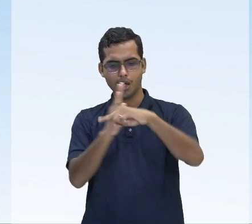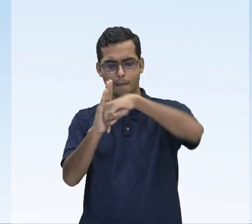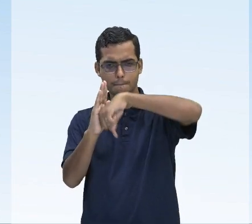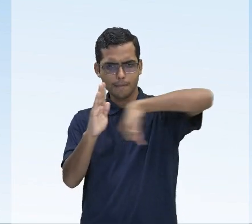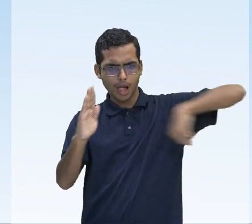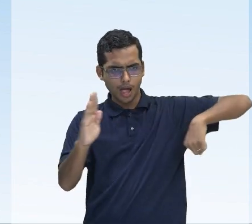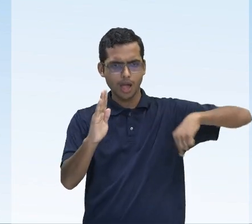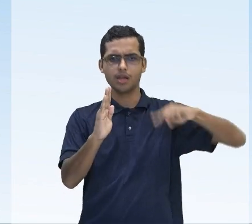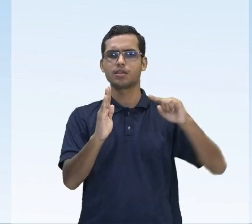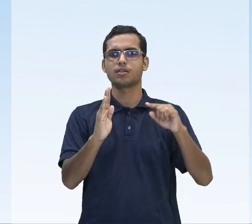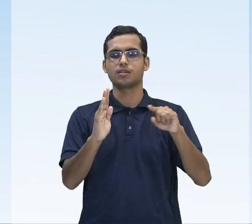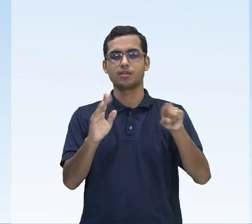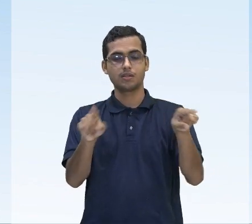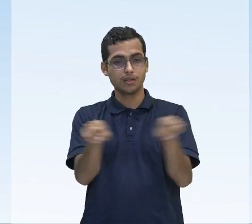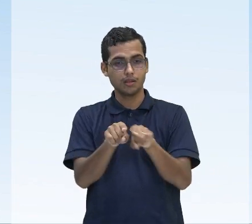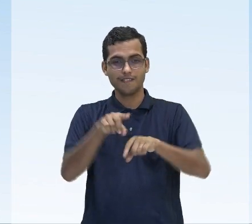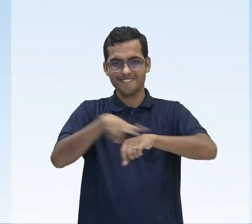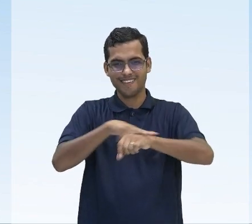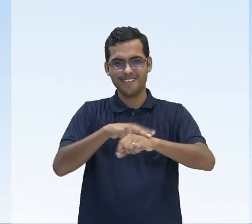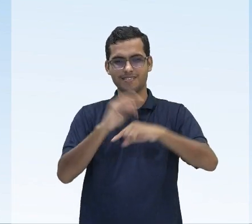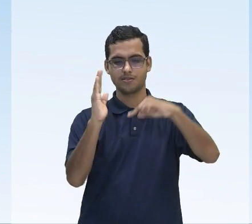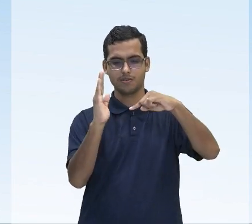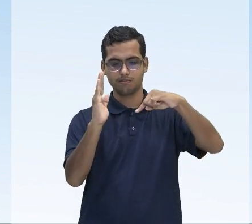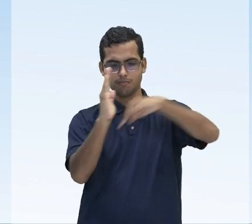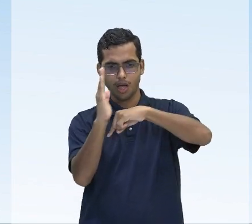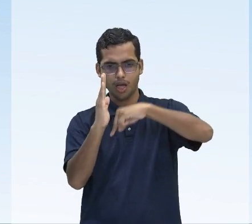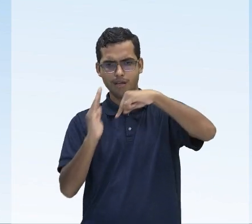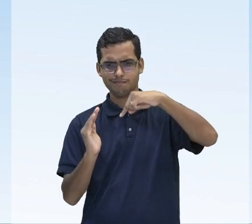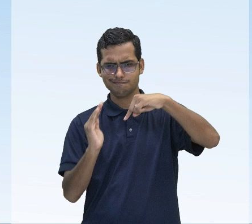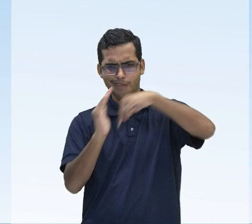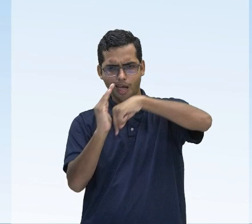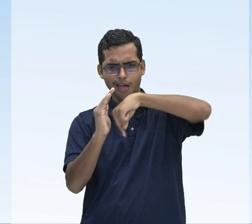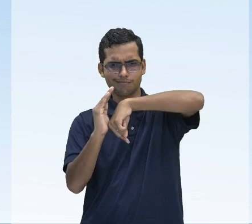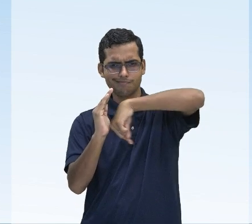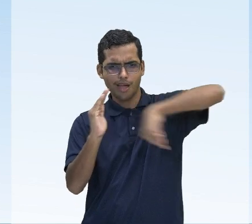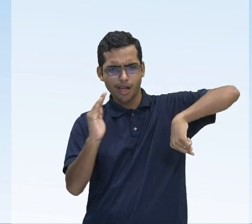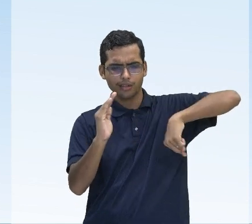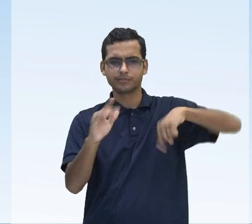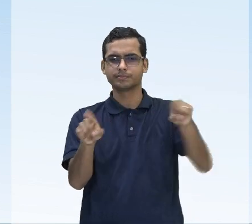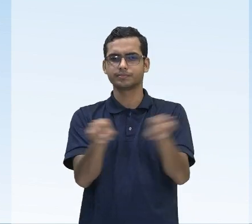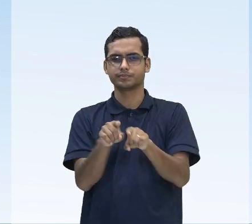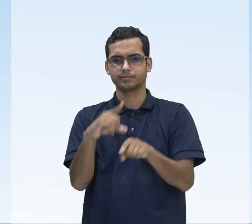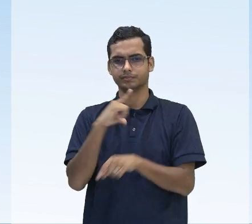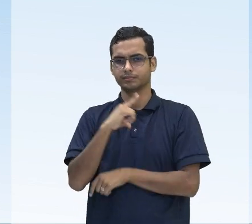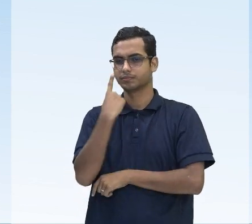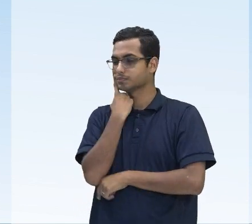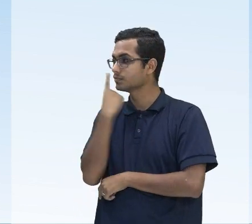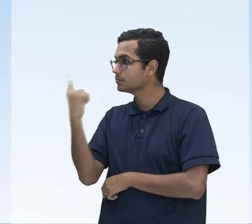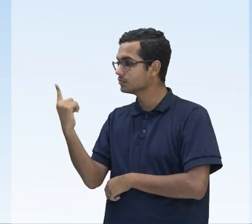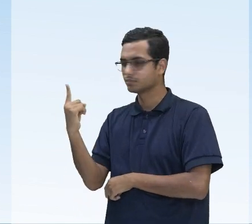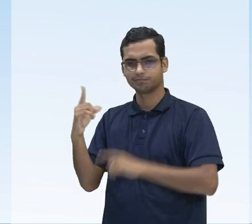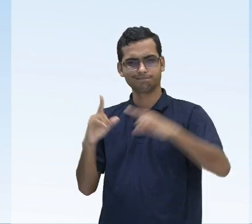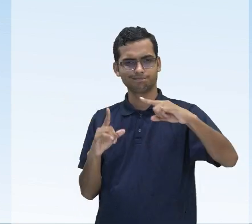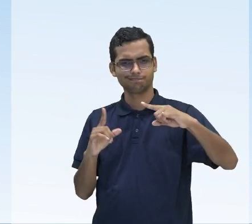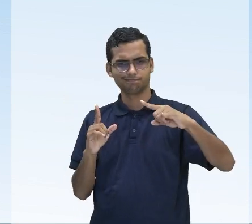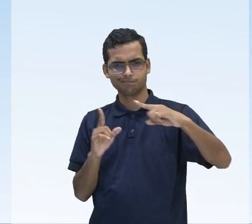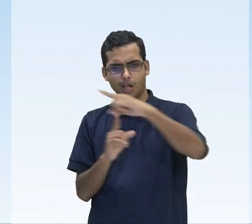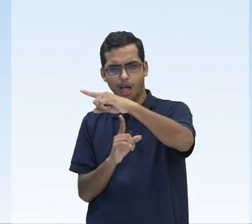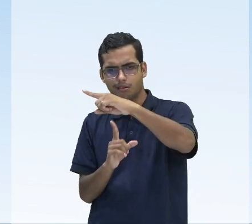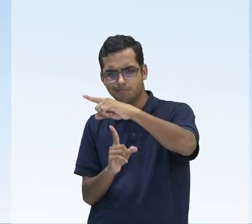volta simetricamente em relação ao eixo principal. E aí eu vou ter uma imagem, olha só, maior,